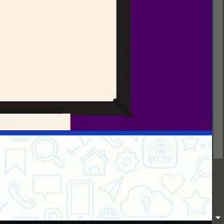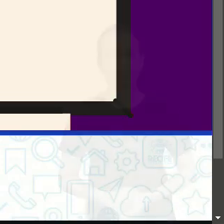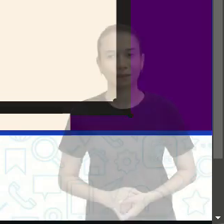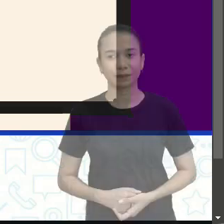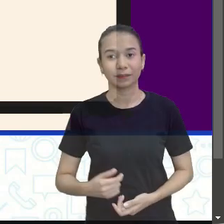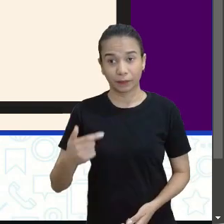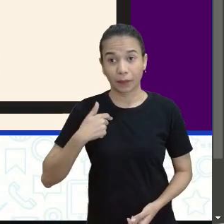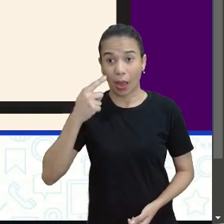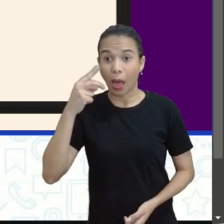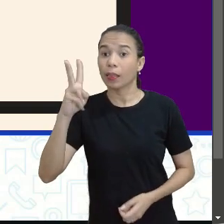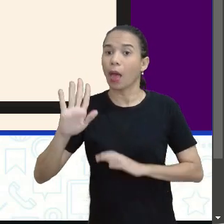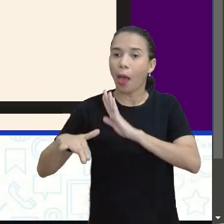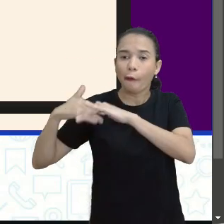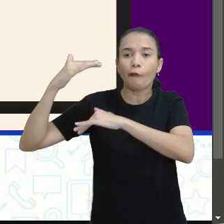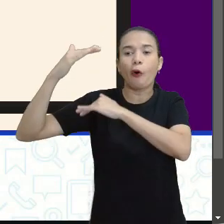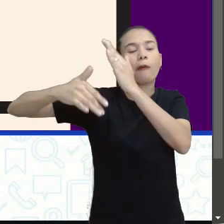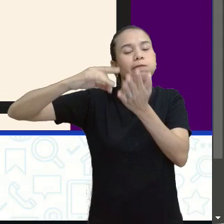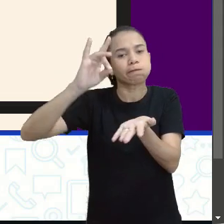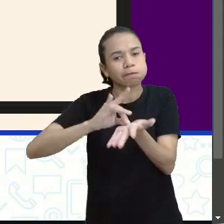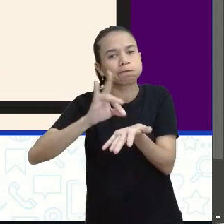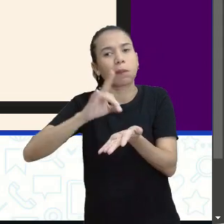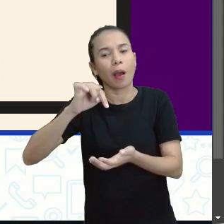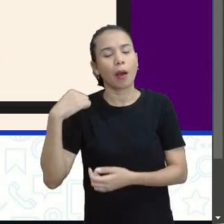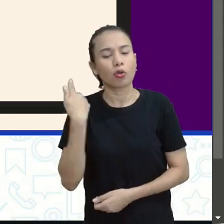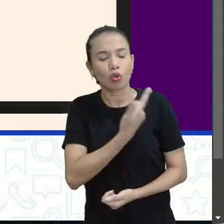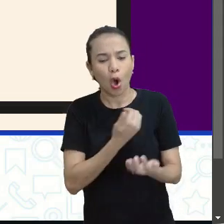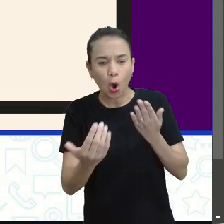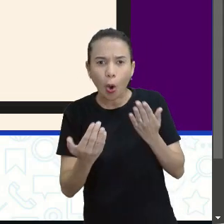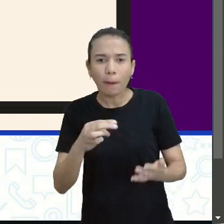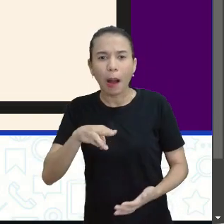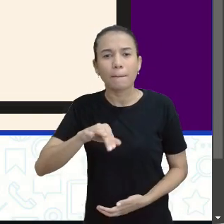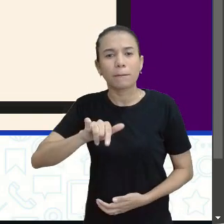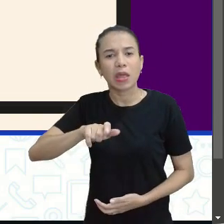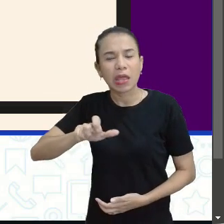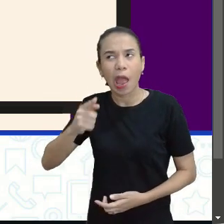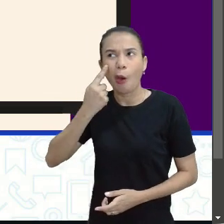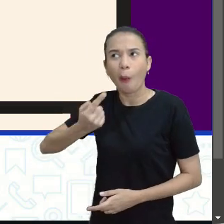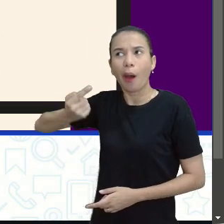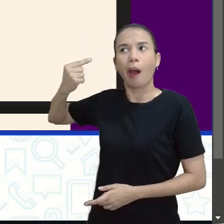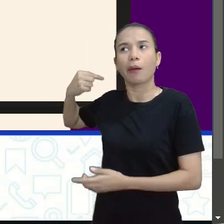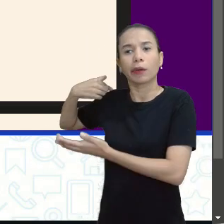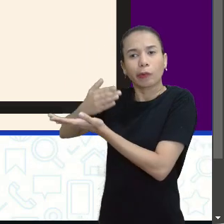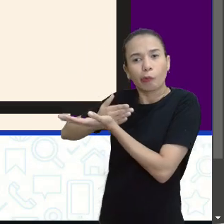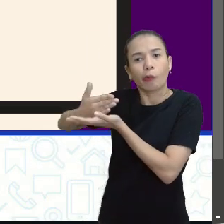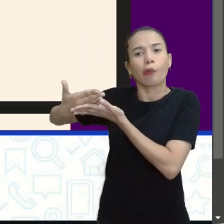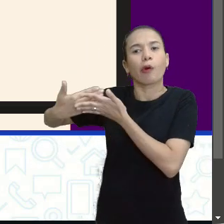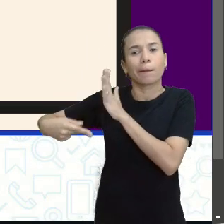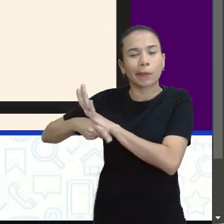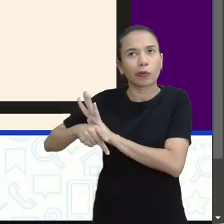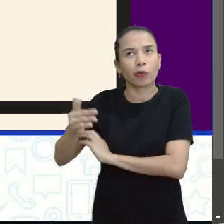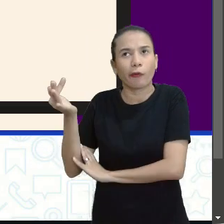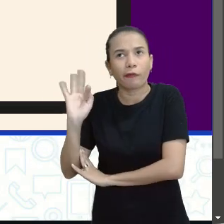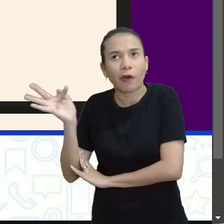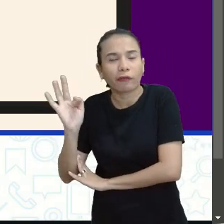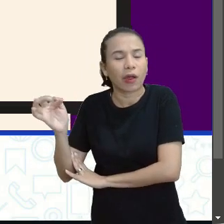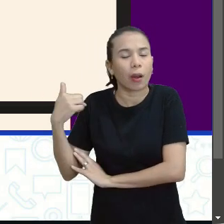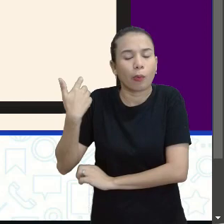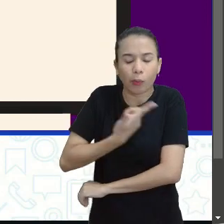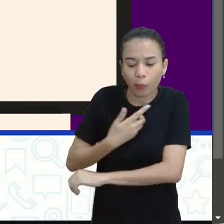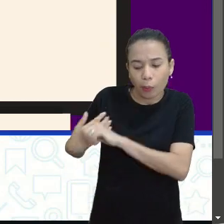O Miguel tem evoluído bastante, né? A gente faz um comparativo dos resultados desde que ele começou em fevereiro lá